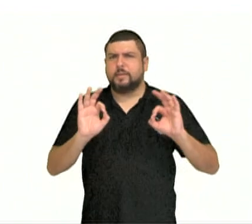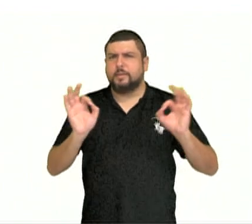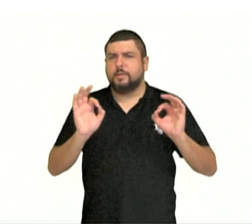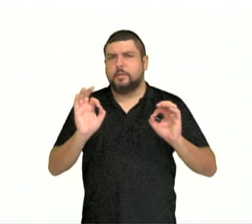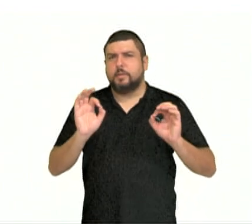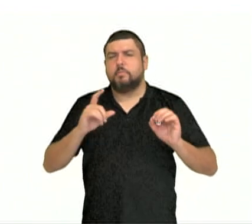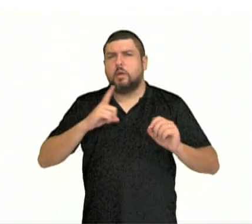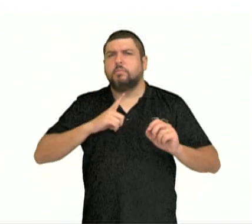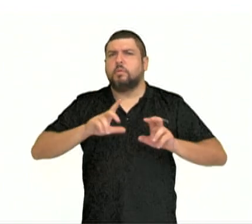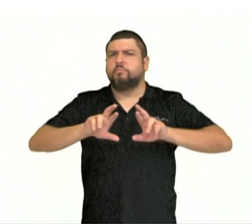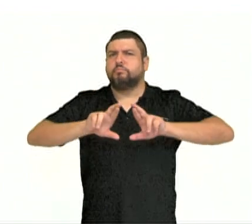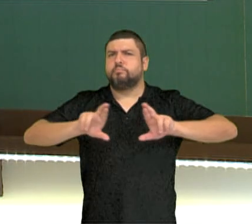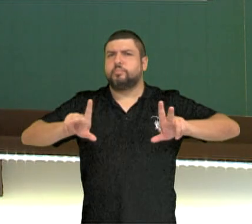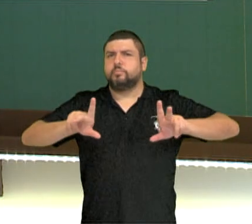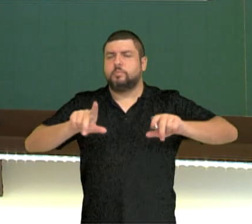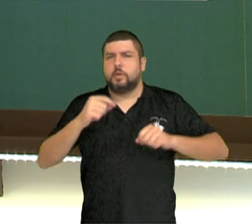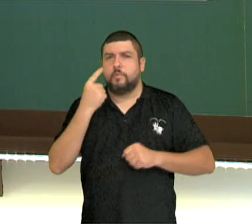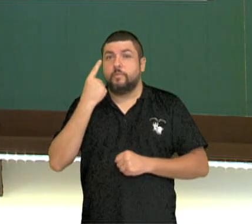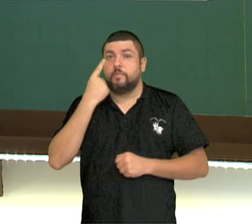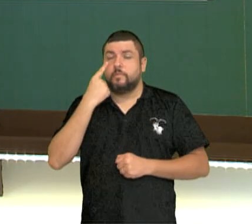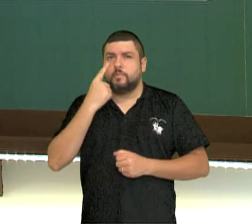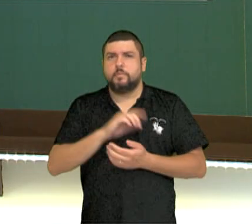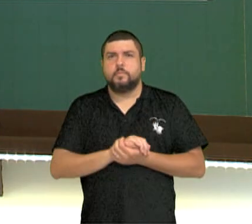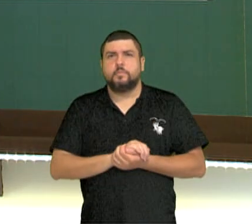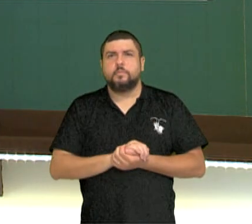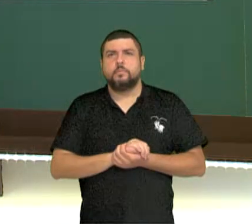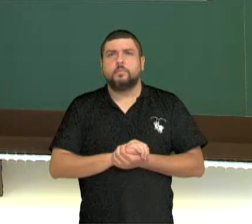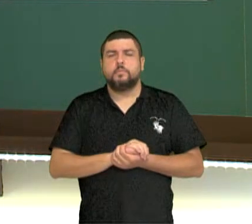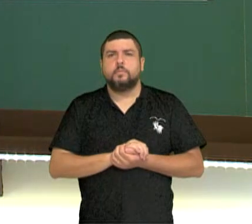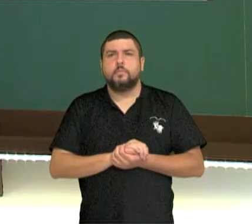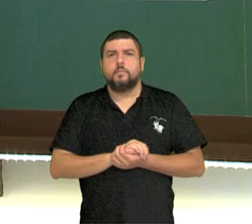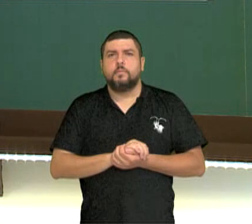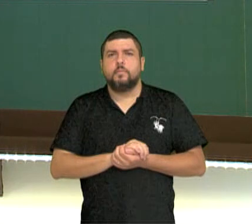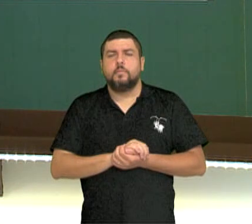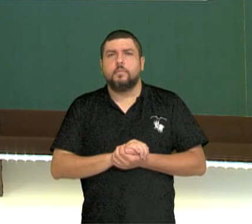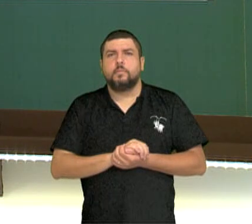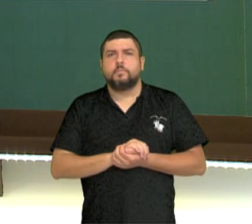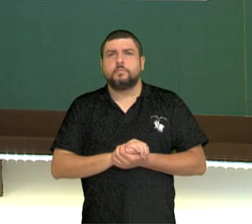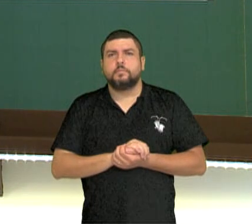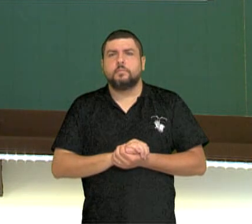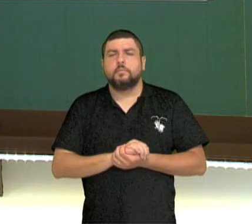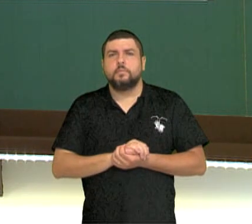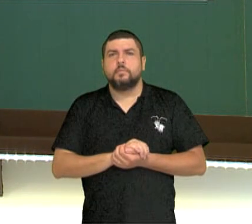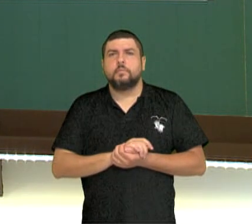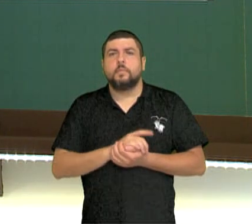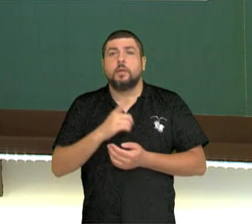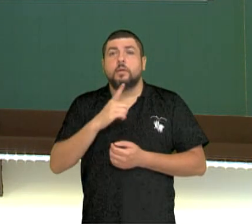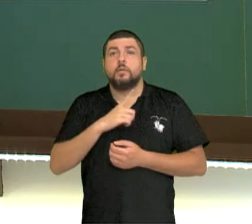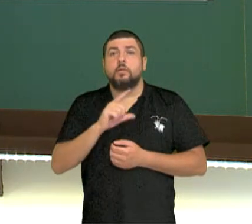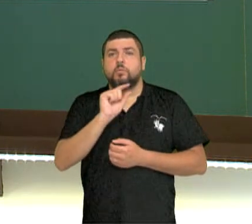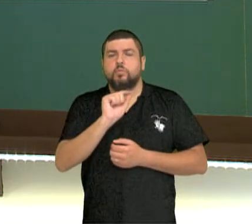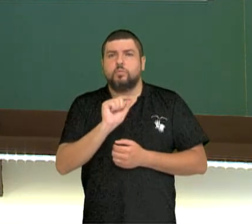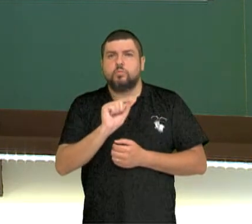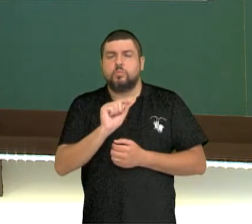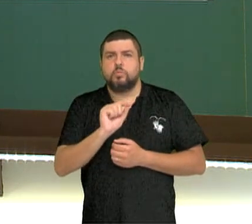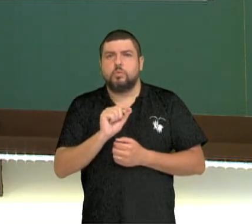aqui. Nós temos então aqui nos reagentes 2 átomos de